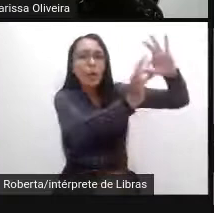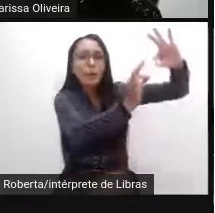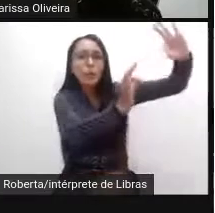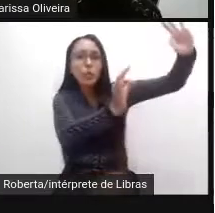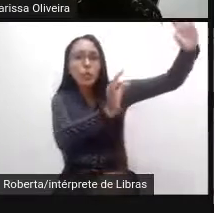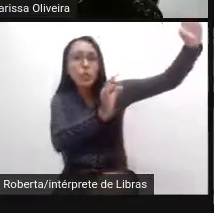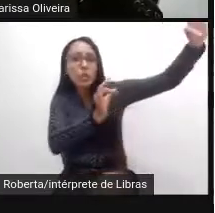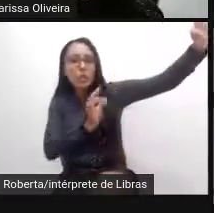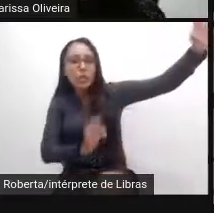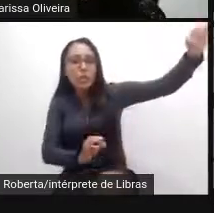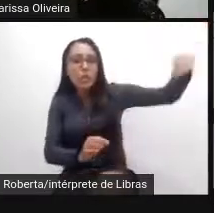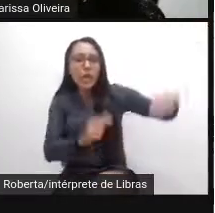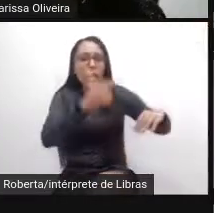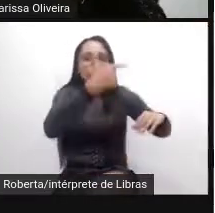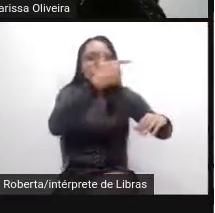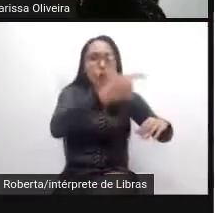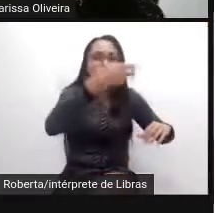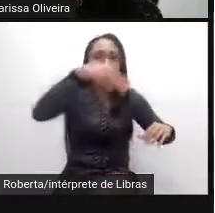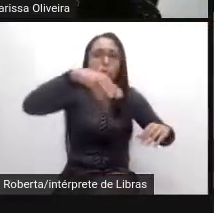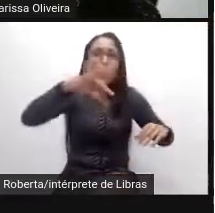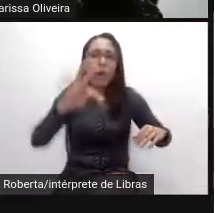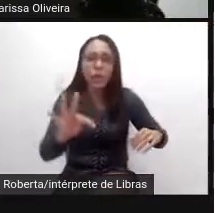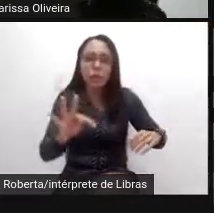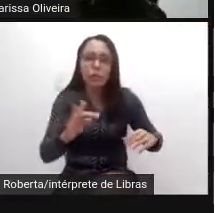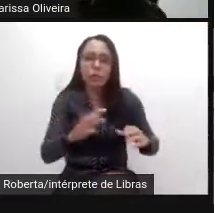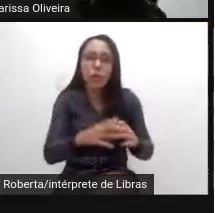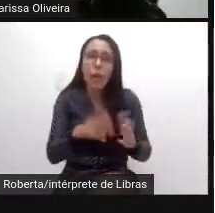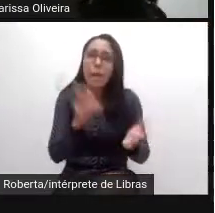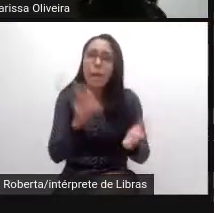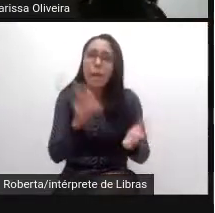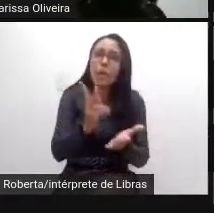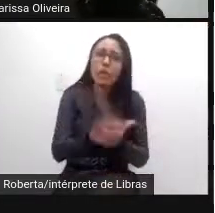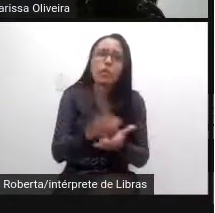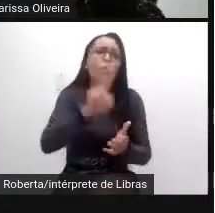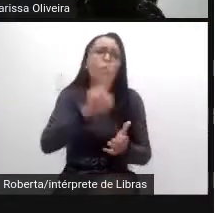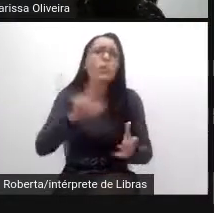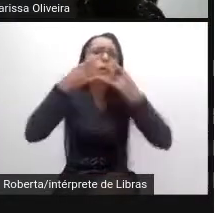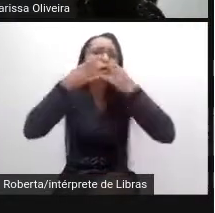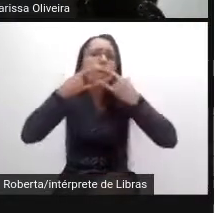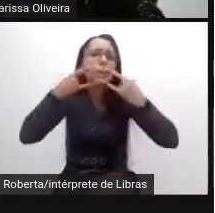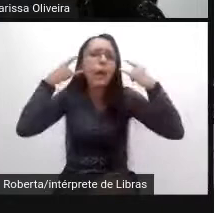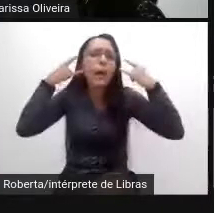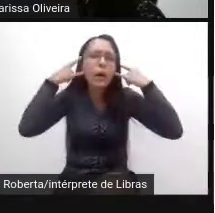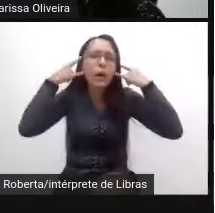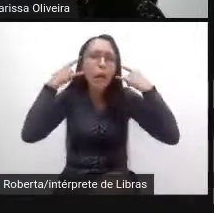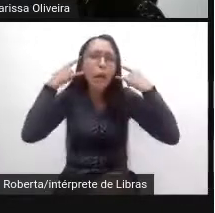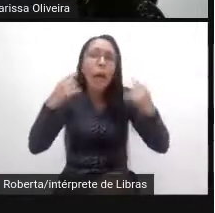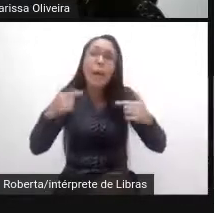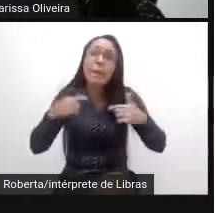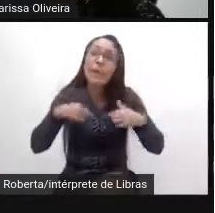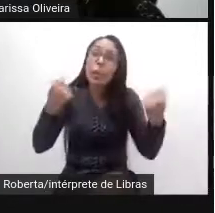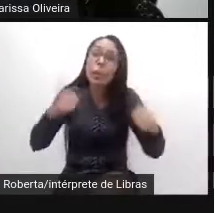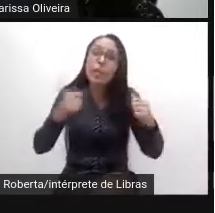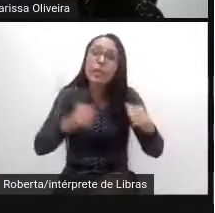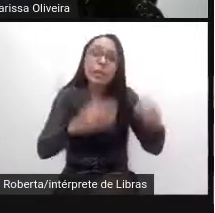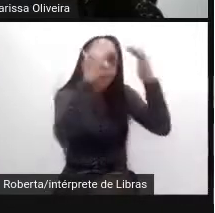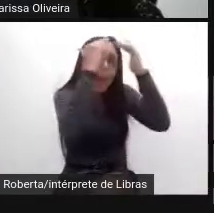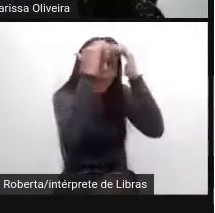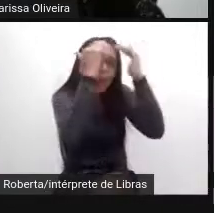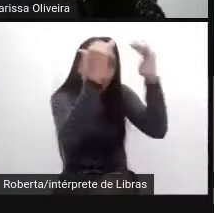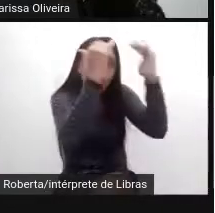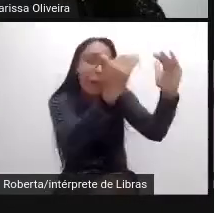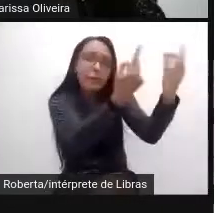2 metros. Mesmo que eu esteja de máscara, é importante que eu respeite esse distanciamento